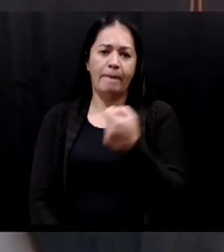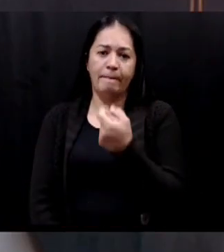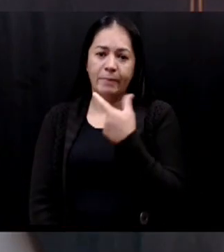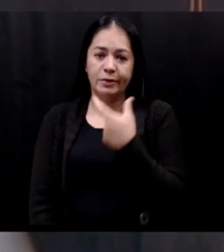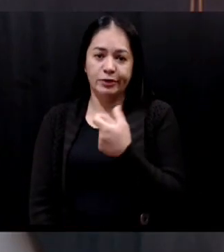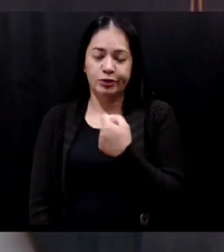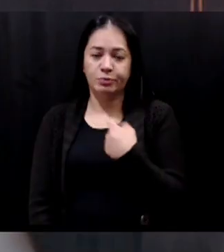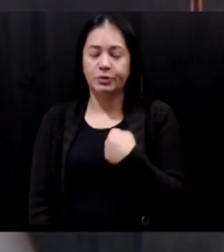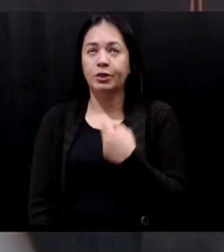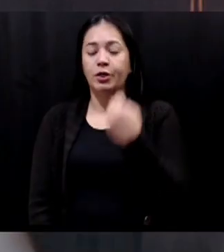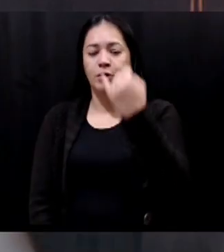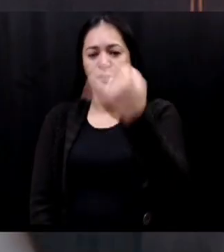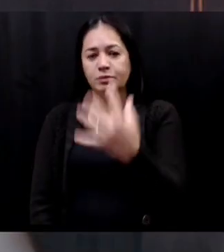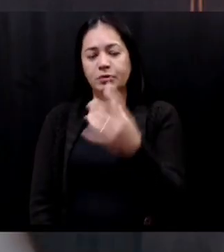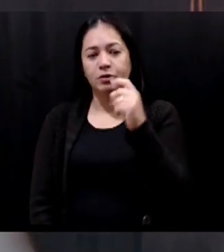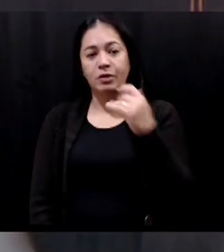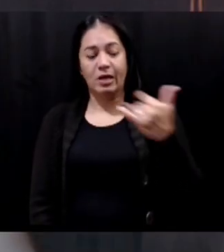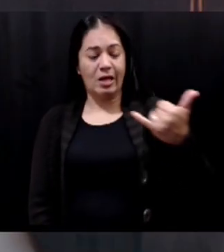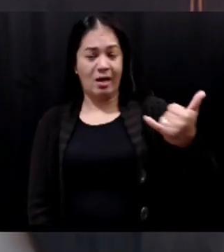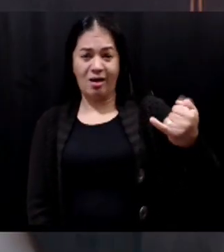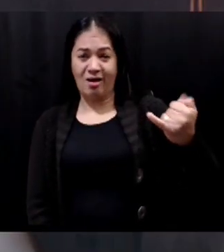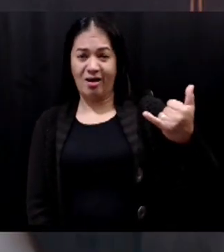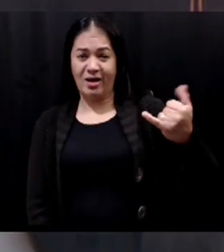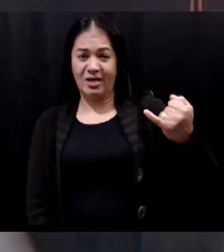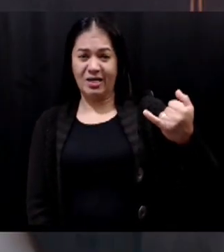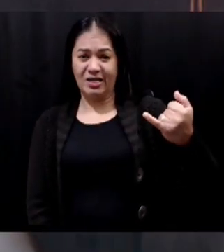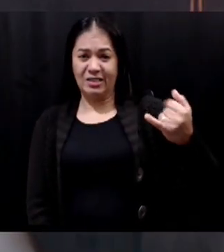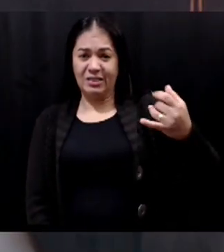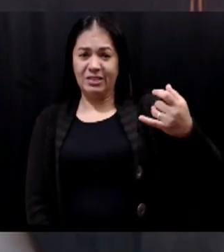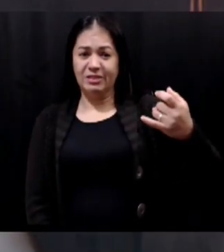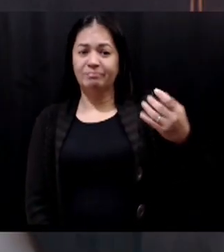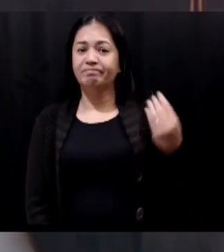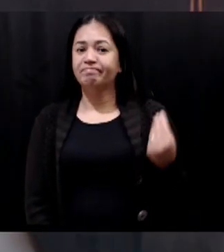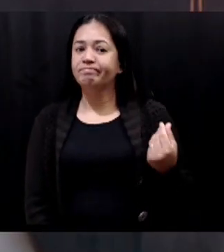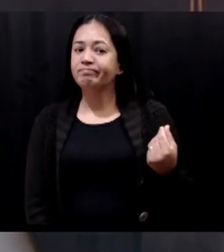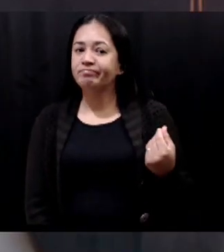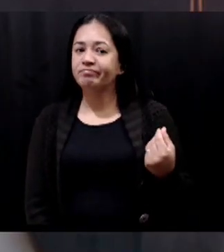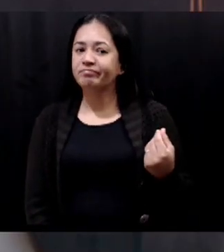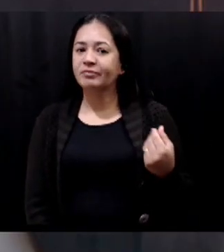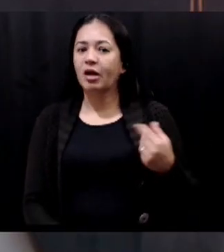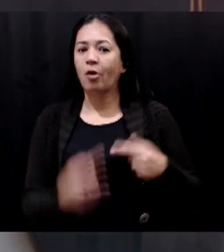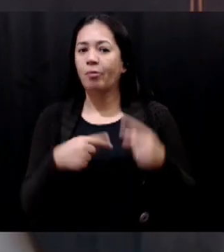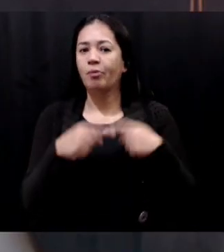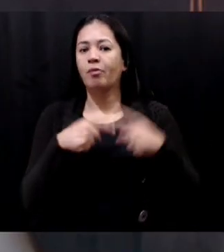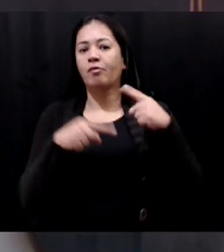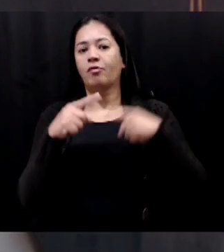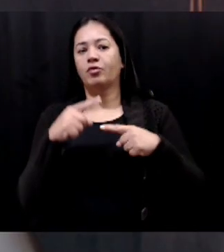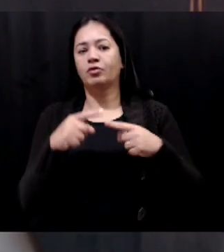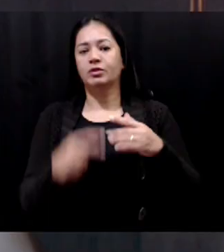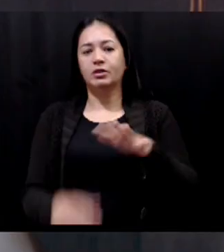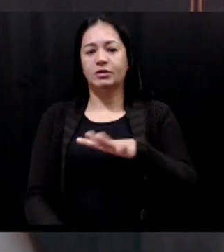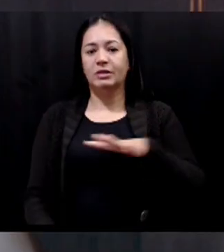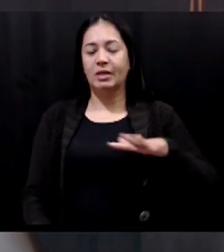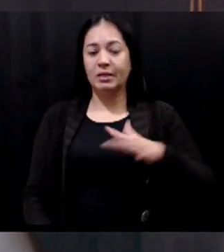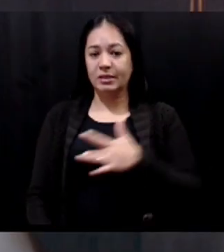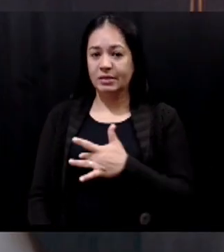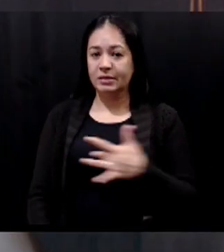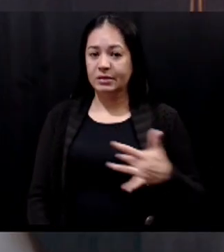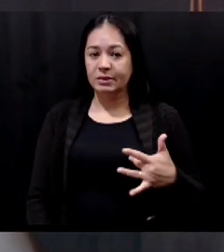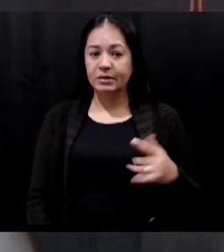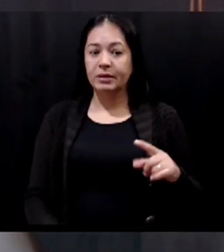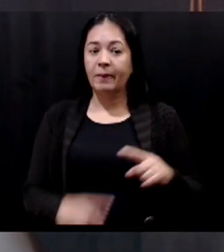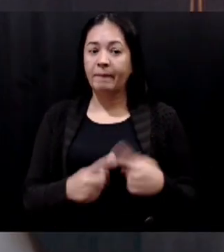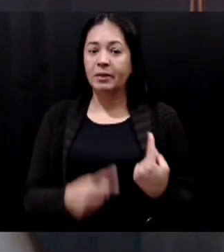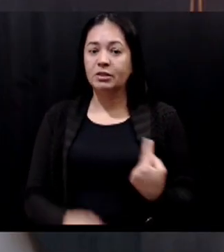aquelas canetinhas, né, entre aspas, emagrecedoras, são uma revolução realmente na saúde. Mas a gente precisa sempre ter